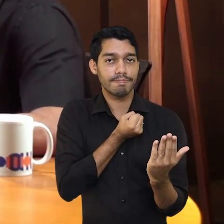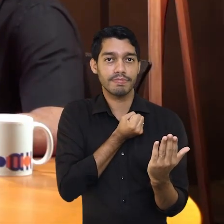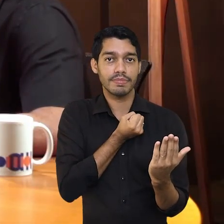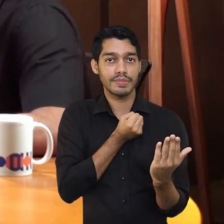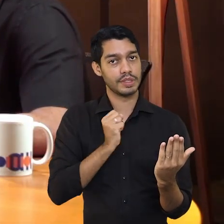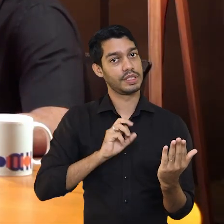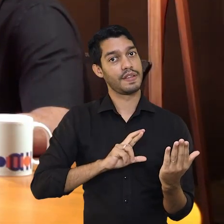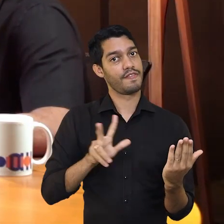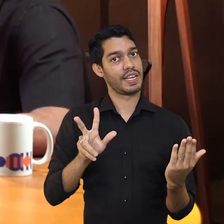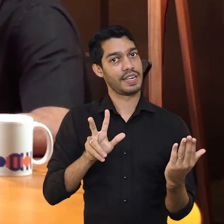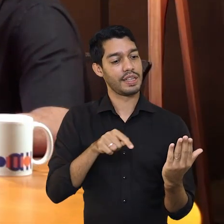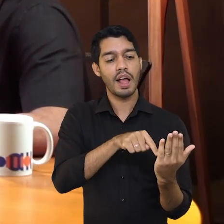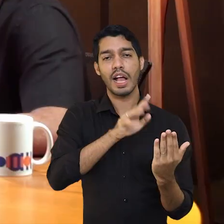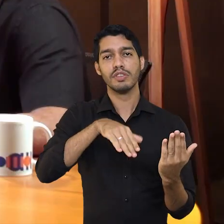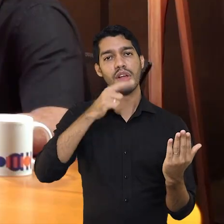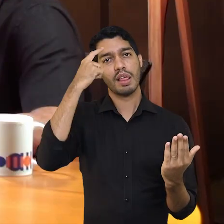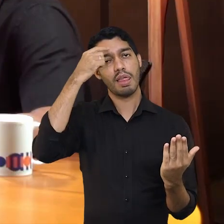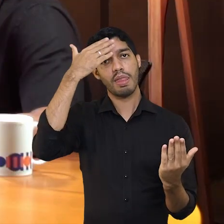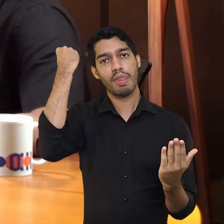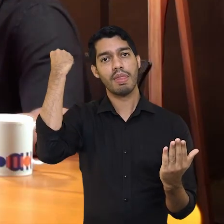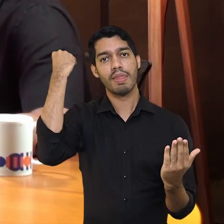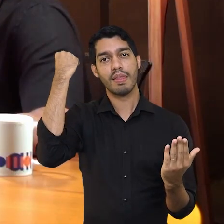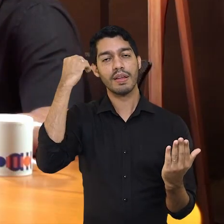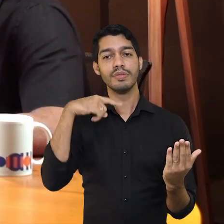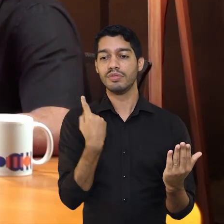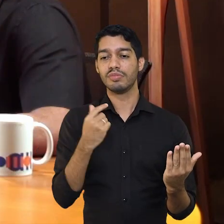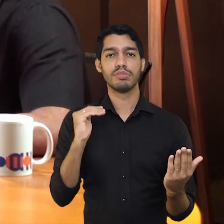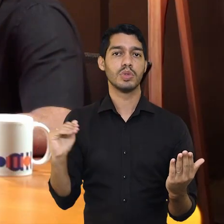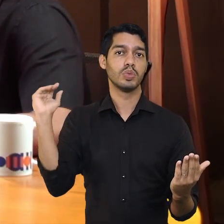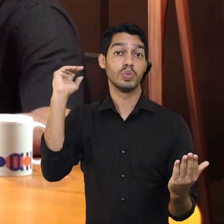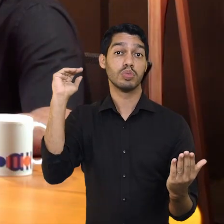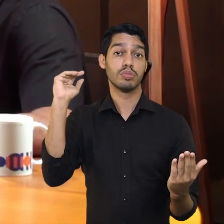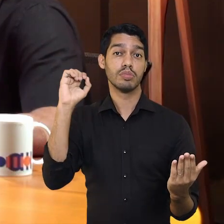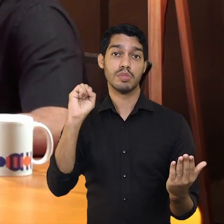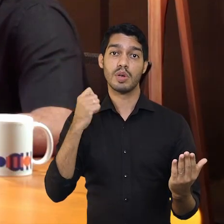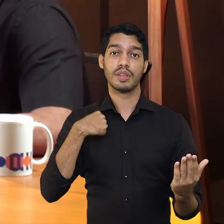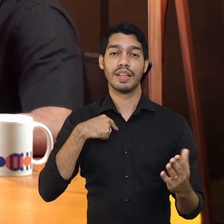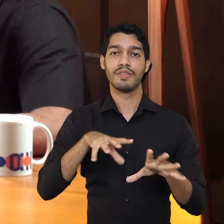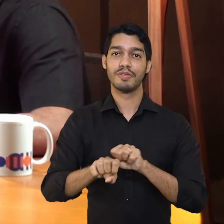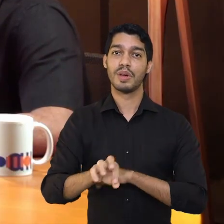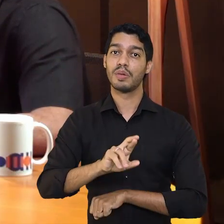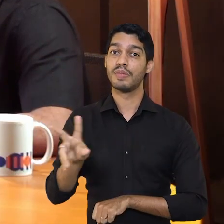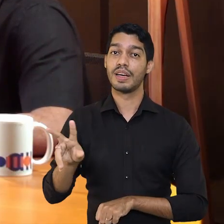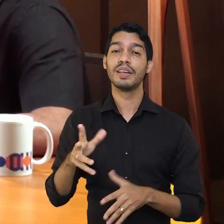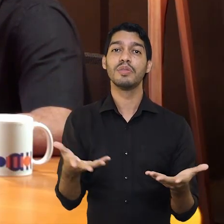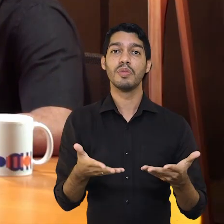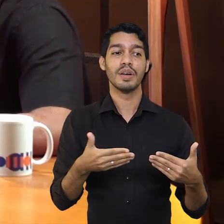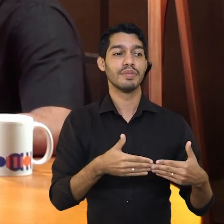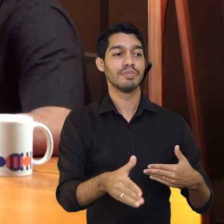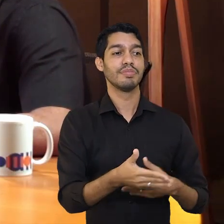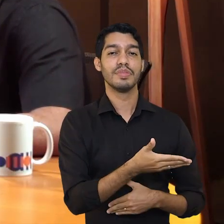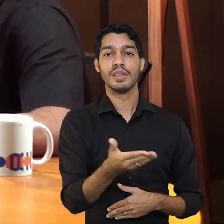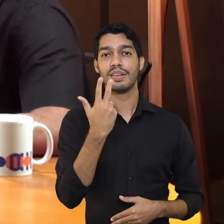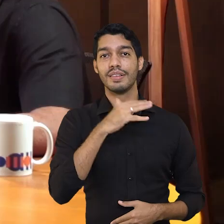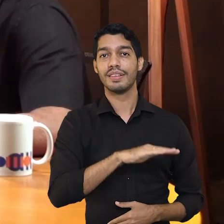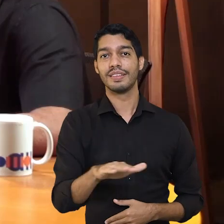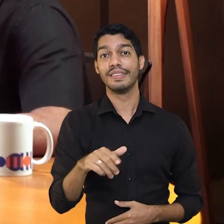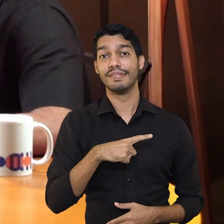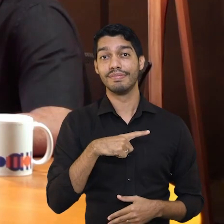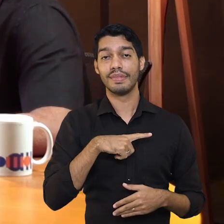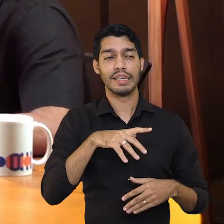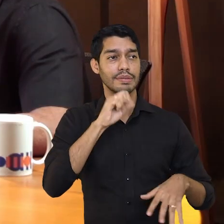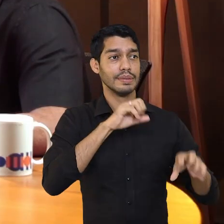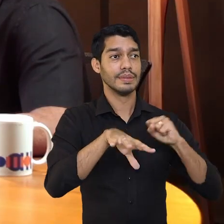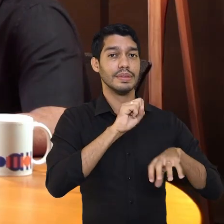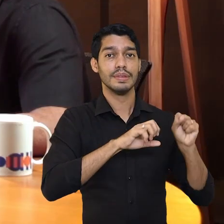é totalmente diferente. E se isso acontece com a gente que é adulto, que teve um outro tipo de formação, imagina com essas crianças e esses